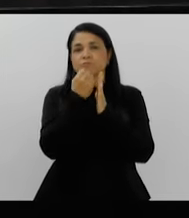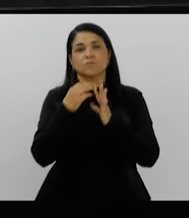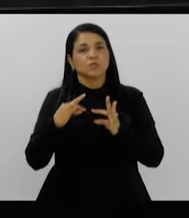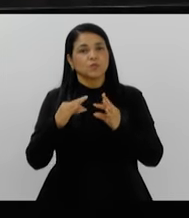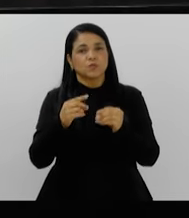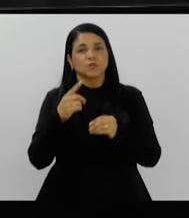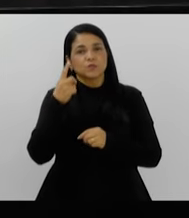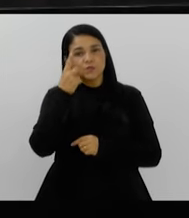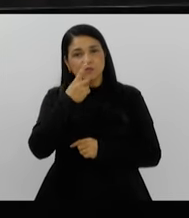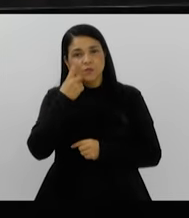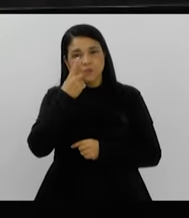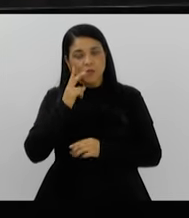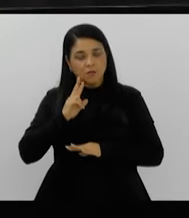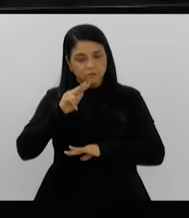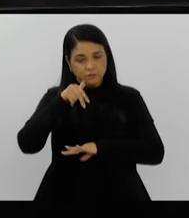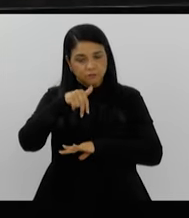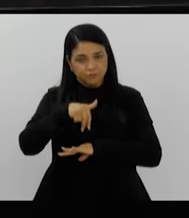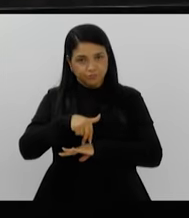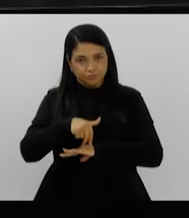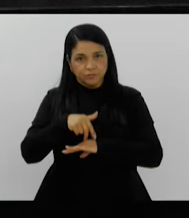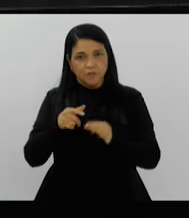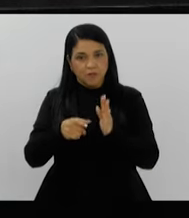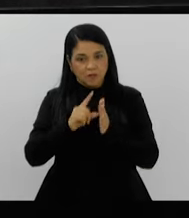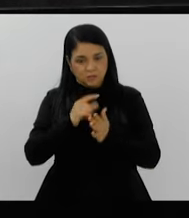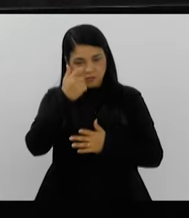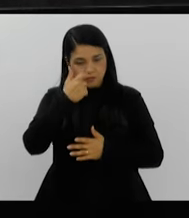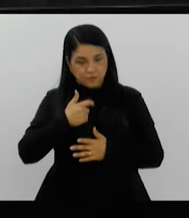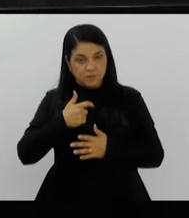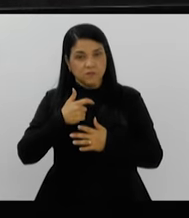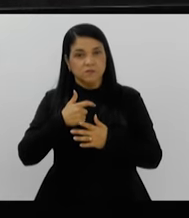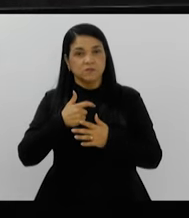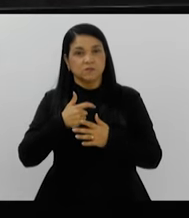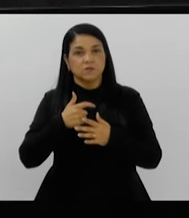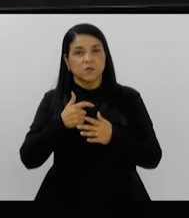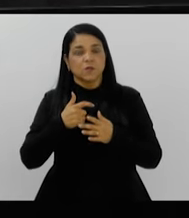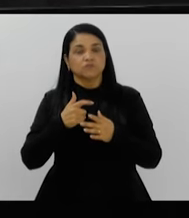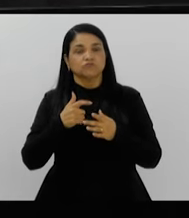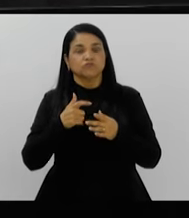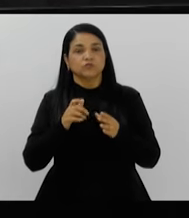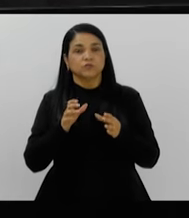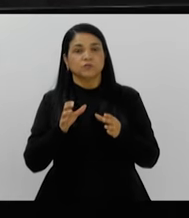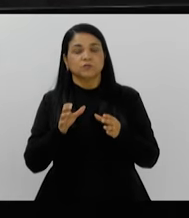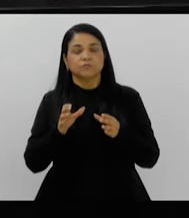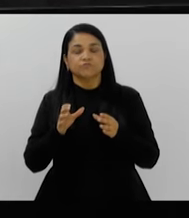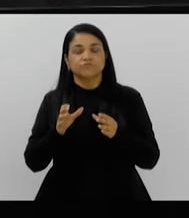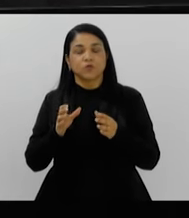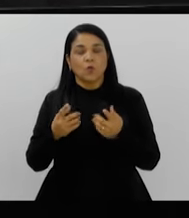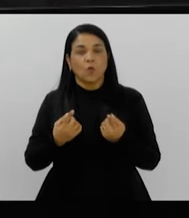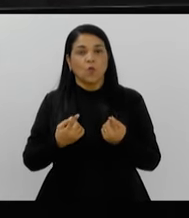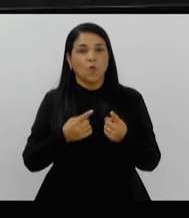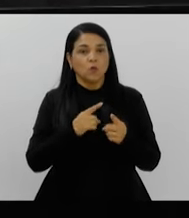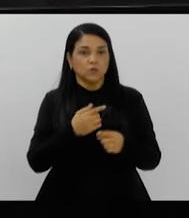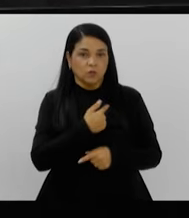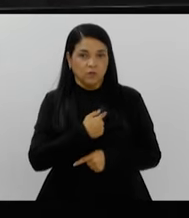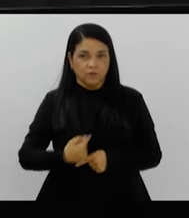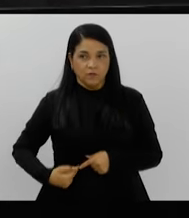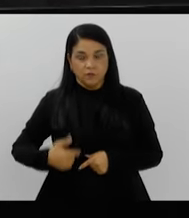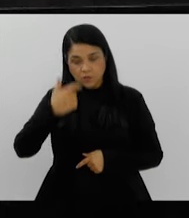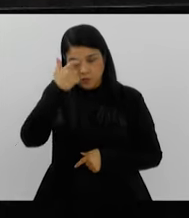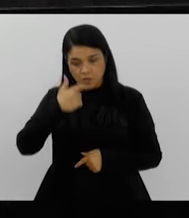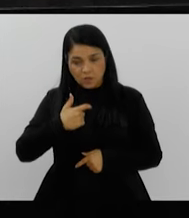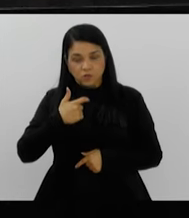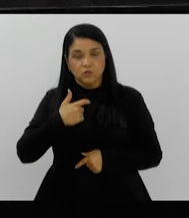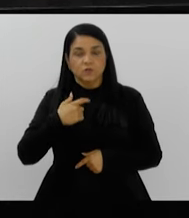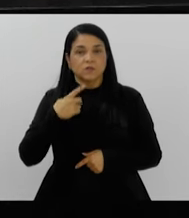deputados que aqui estiveram são de oposição ao governo. Sou deputada da